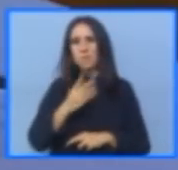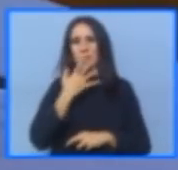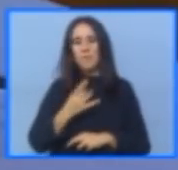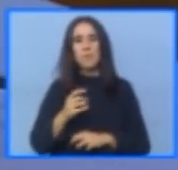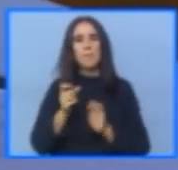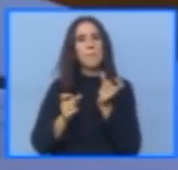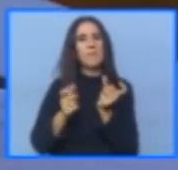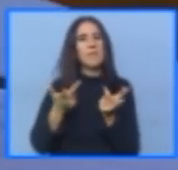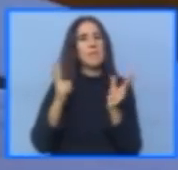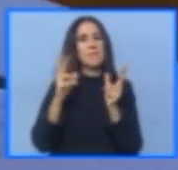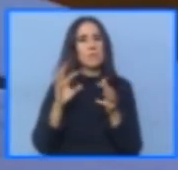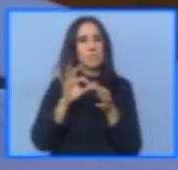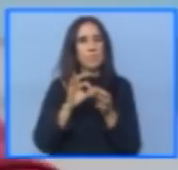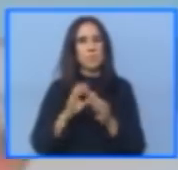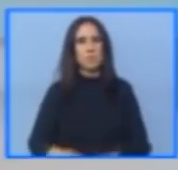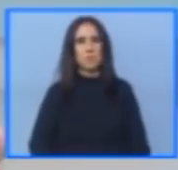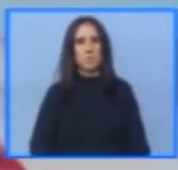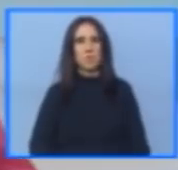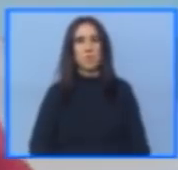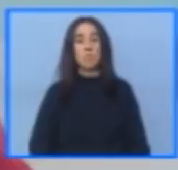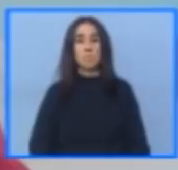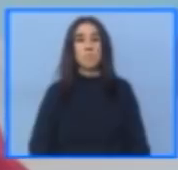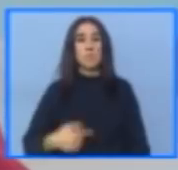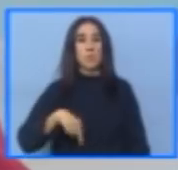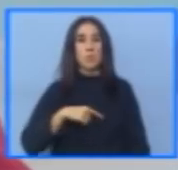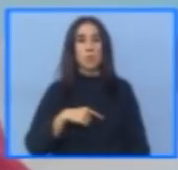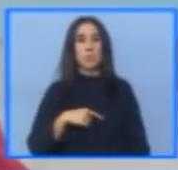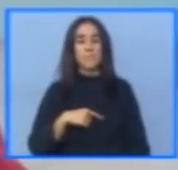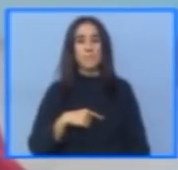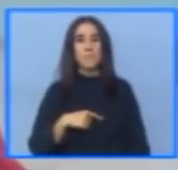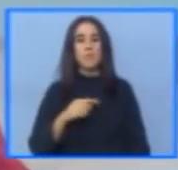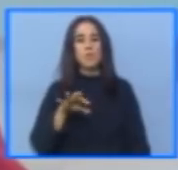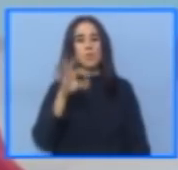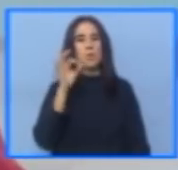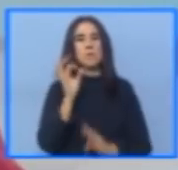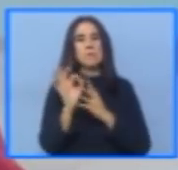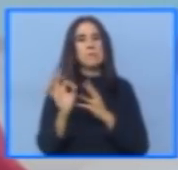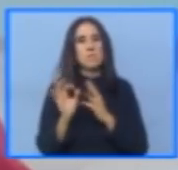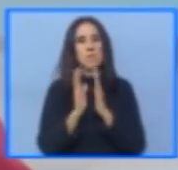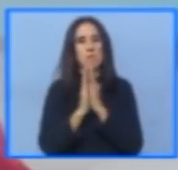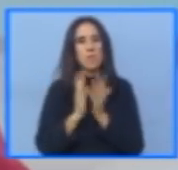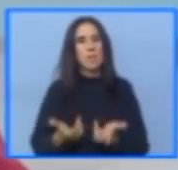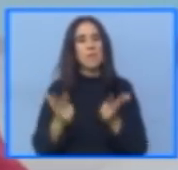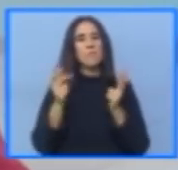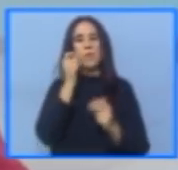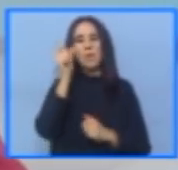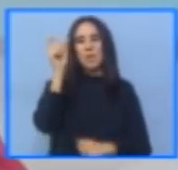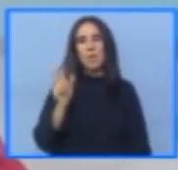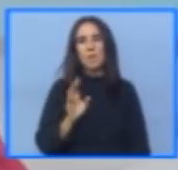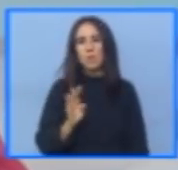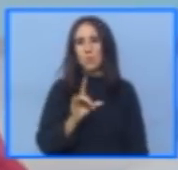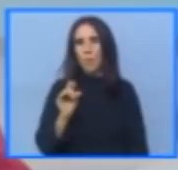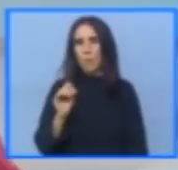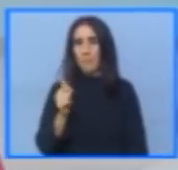livre. Aqui nós escolhemos esta característica de uma igreja livre exatamente pela figura de João Batista, que